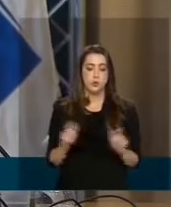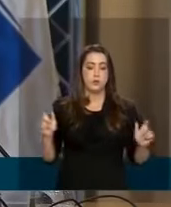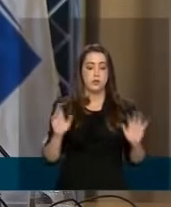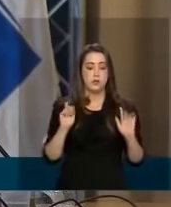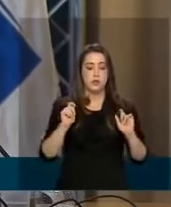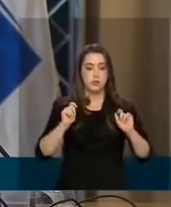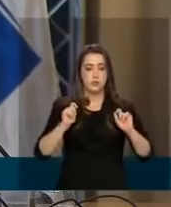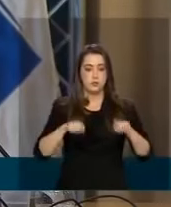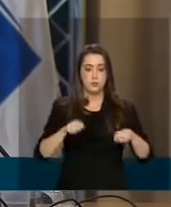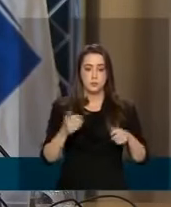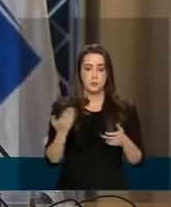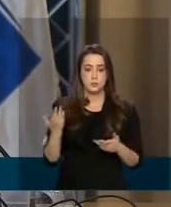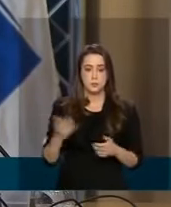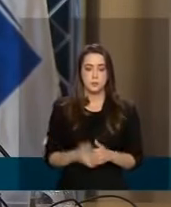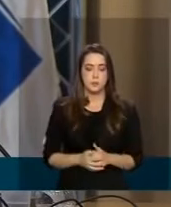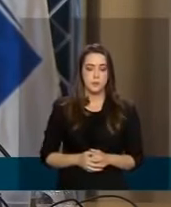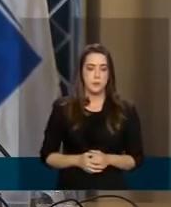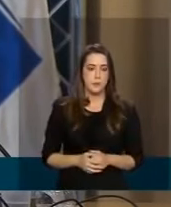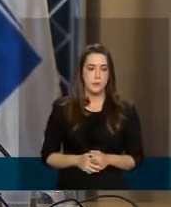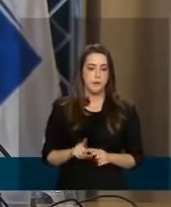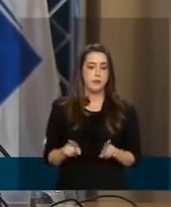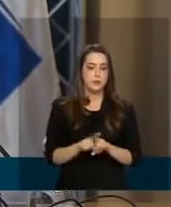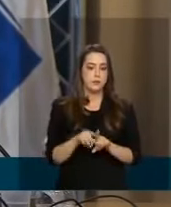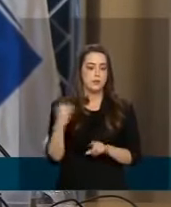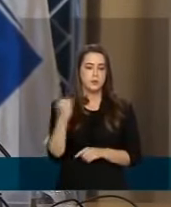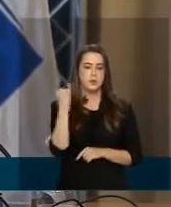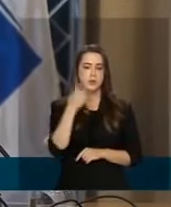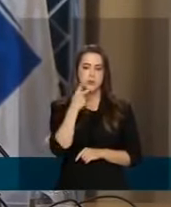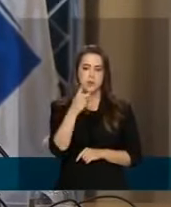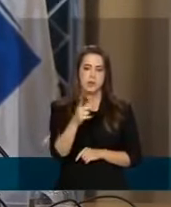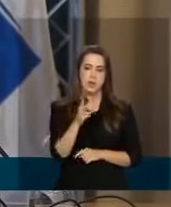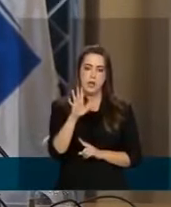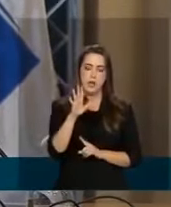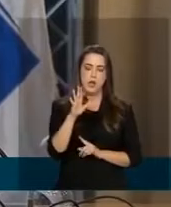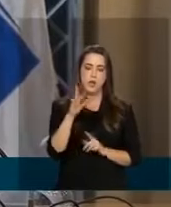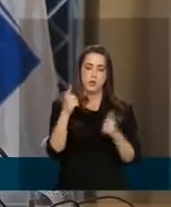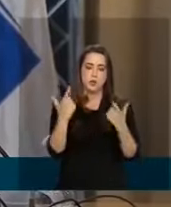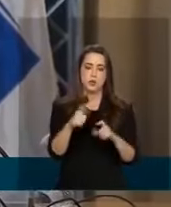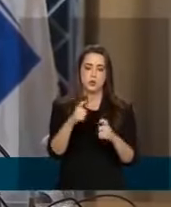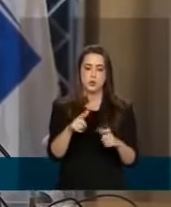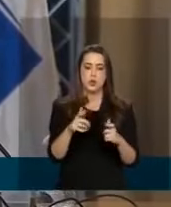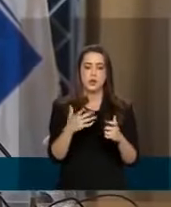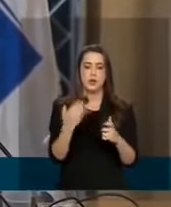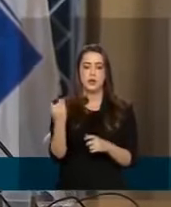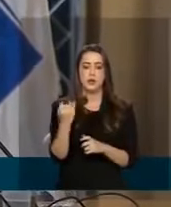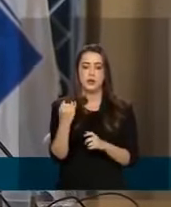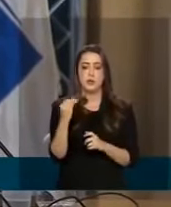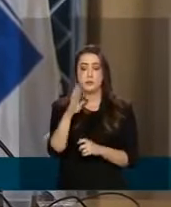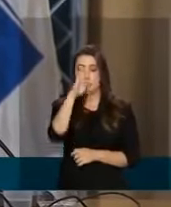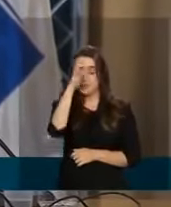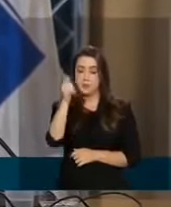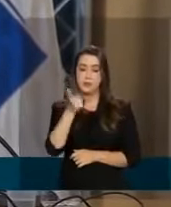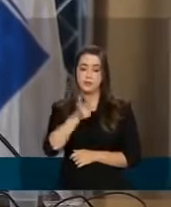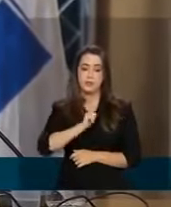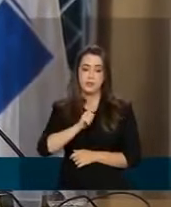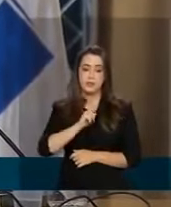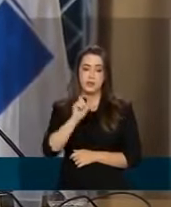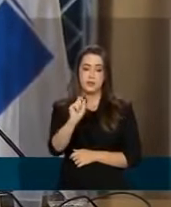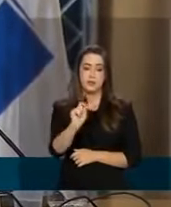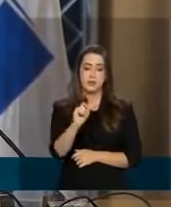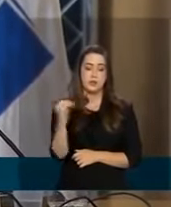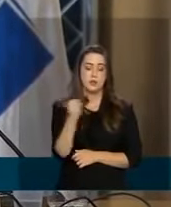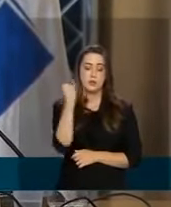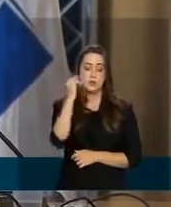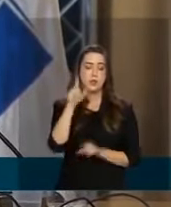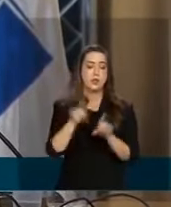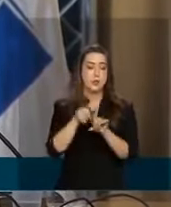de SARS-CoV-2. Também é importante falar das centrais que a gente tem, né? Rio de Janeiro. Exatamente, acho que foi bem lembrado. É importante